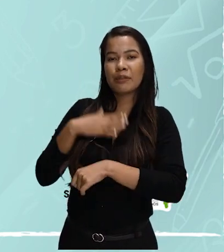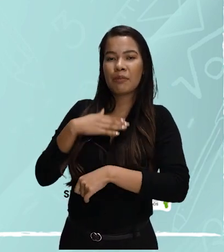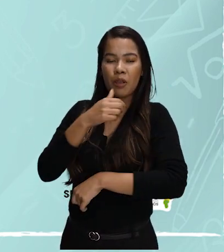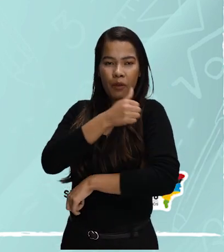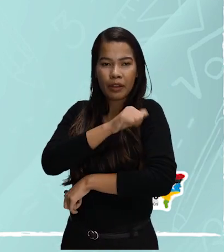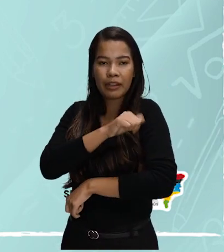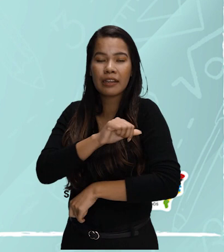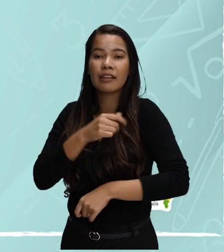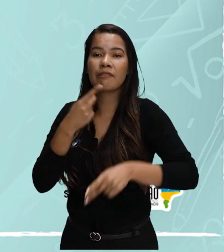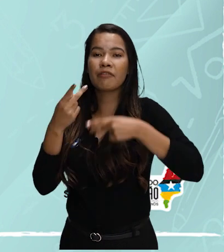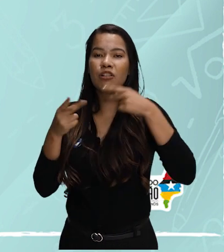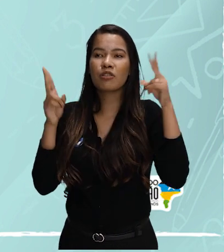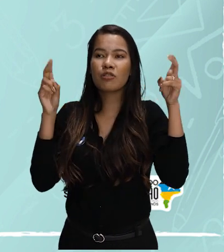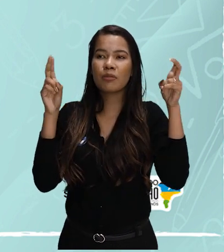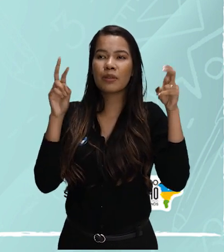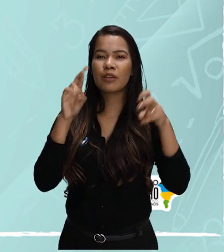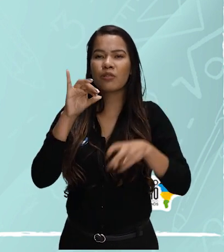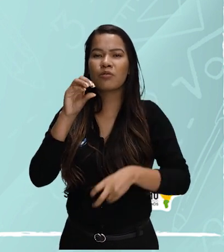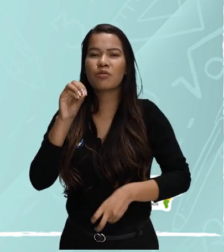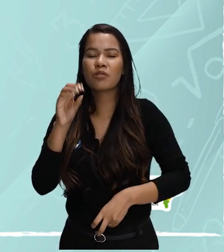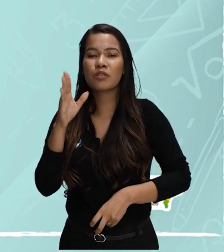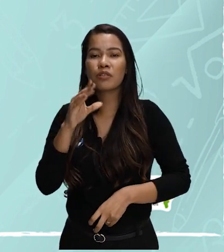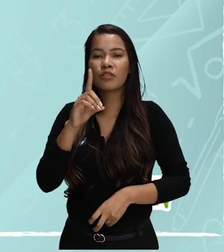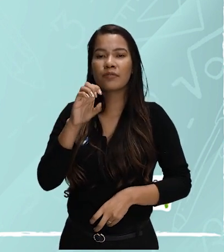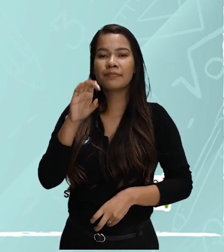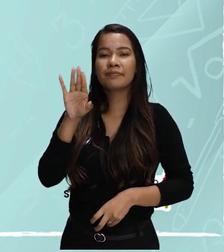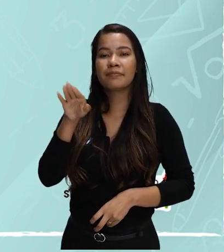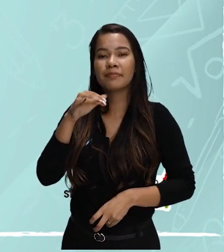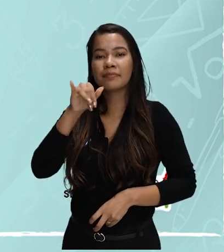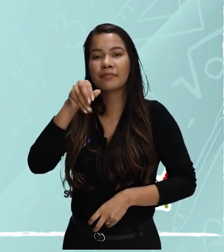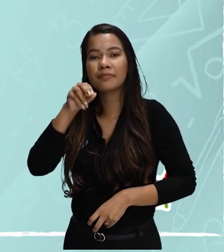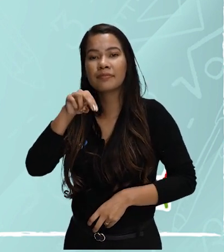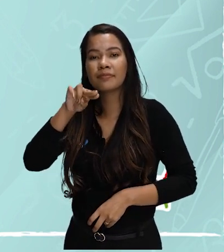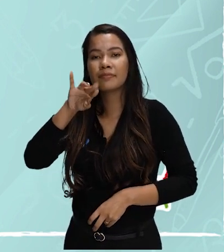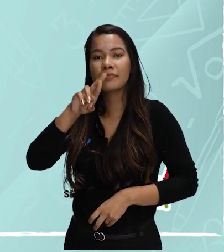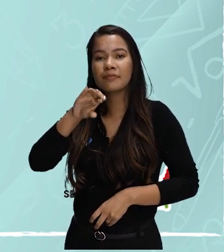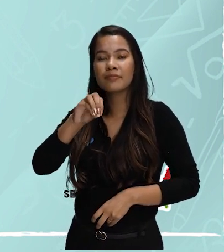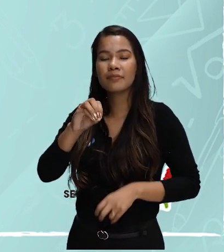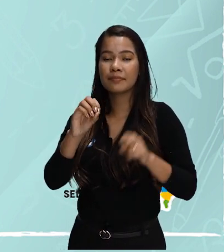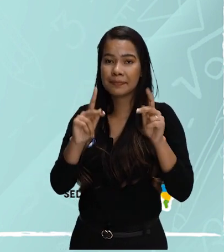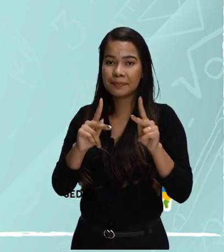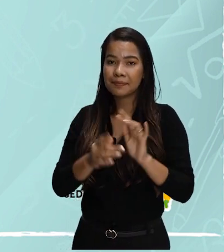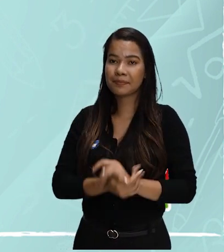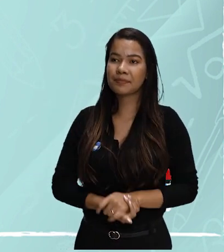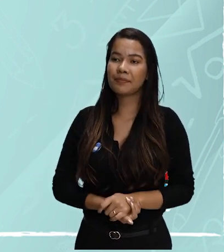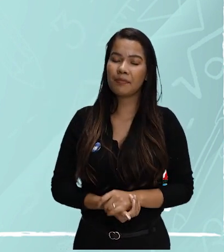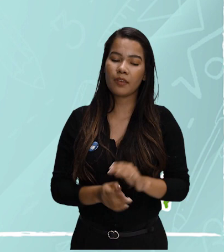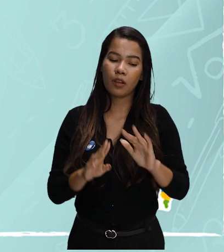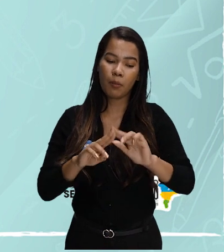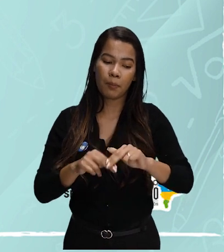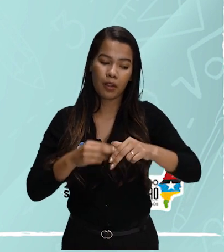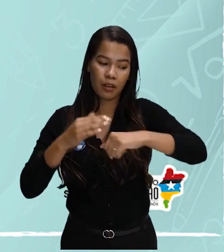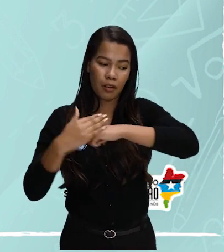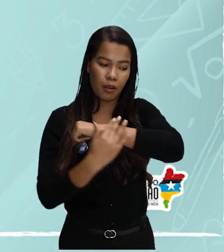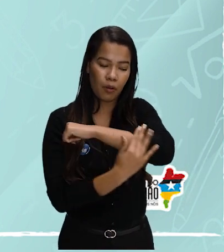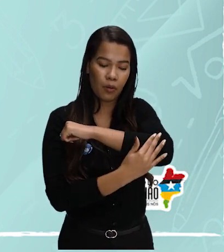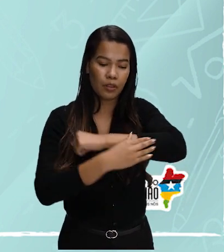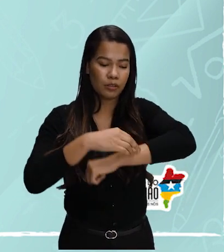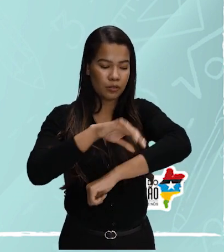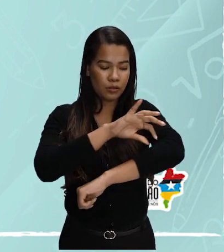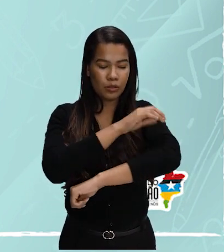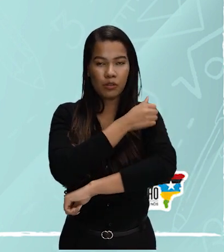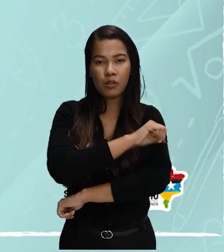boemia. Cacau, boemia? Sim, por que não? Pelas ruas do Rio, eu passava a cantar